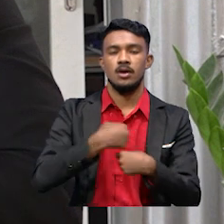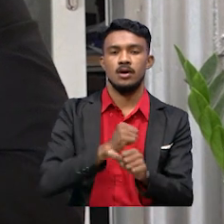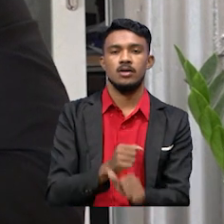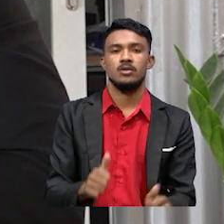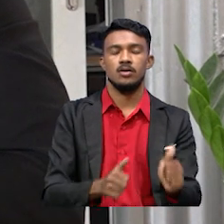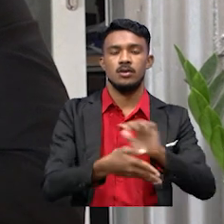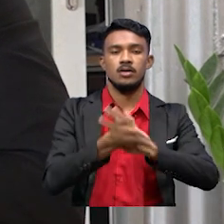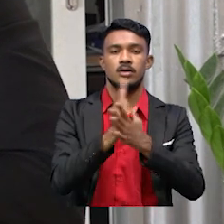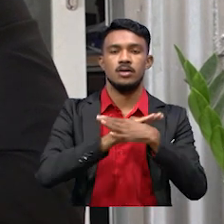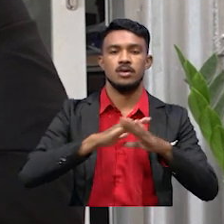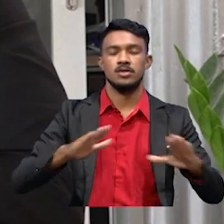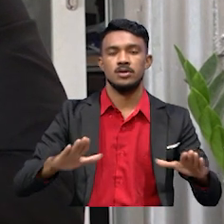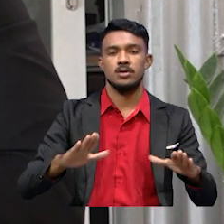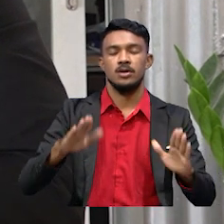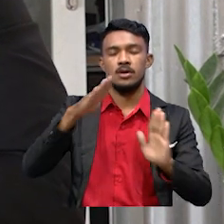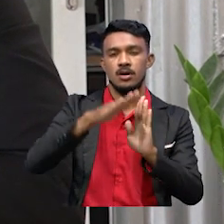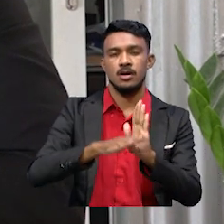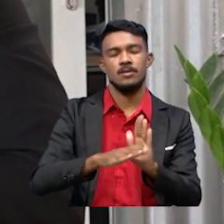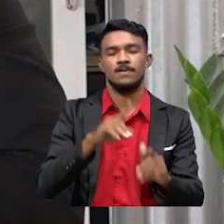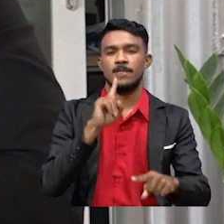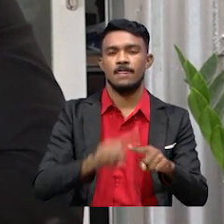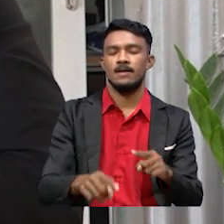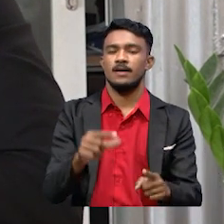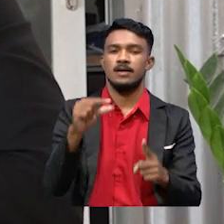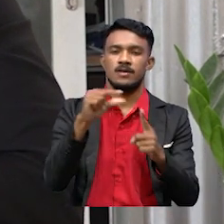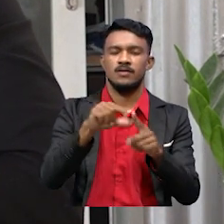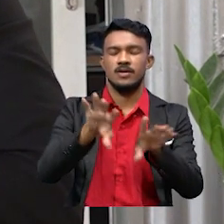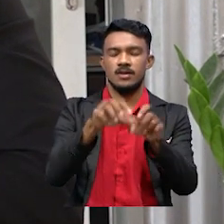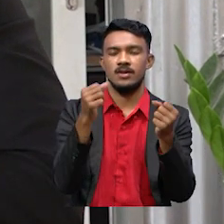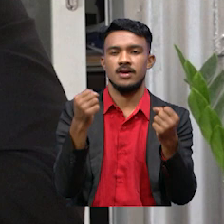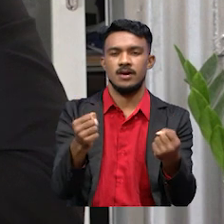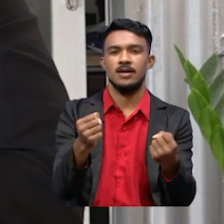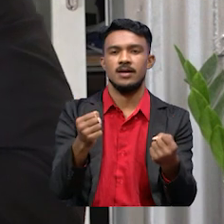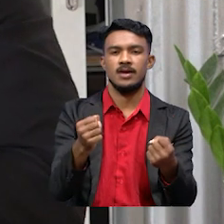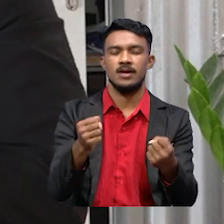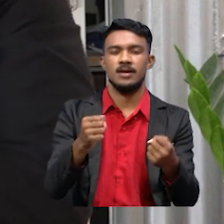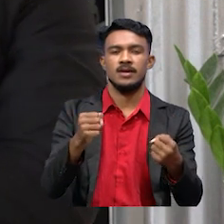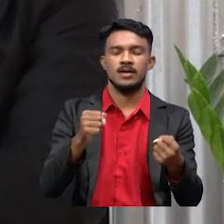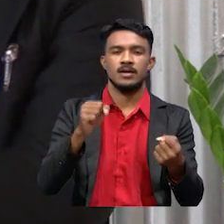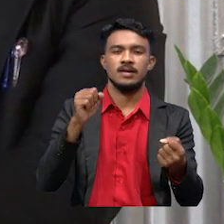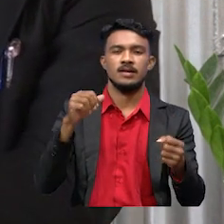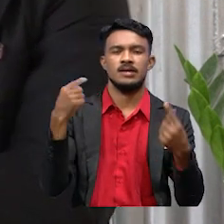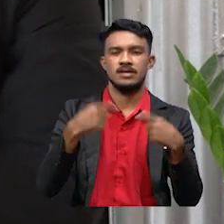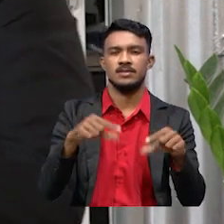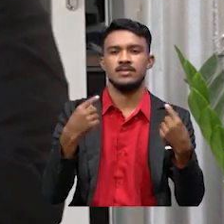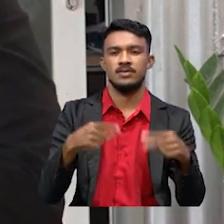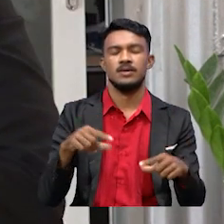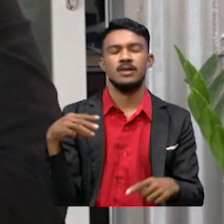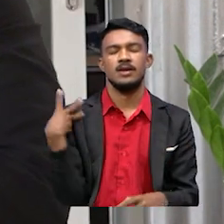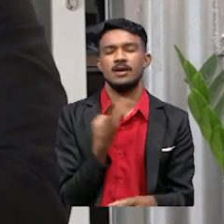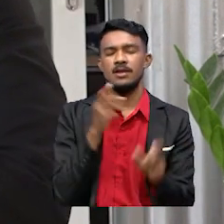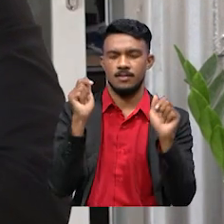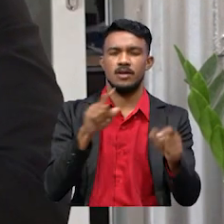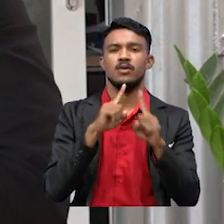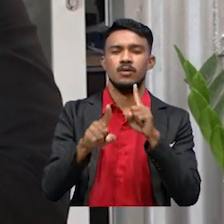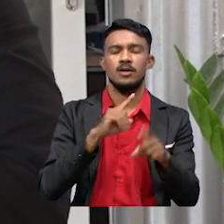nacional. Hatun malu, hatete at malu, né? Pronto. E também qual é quando vai liberar